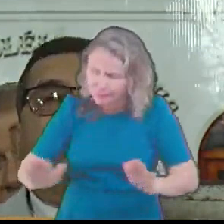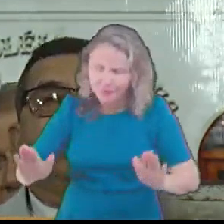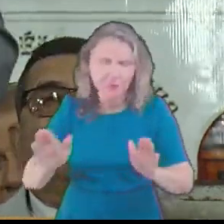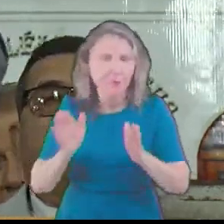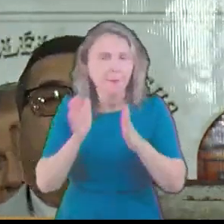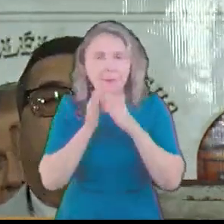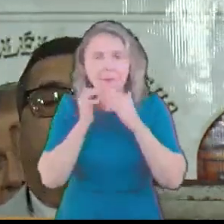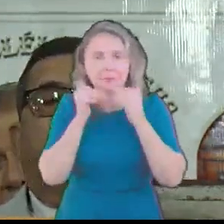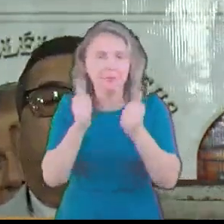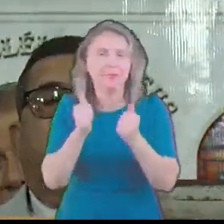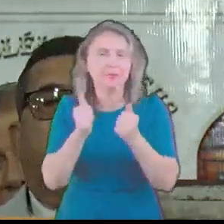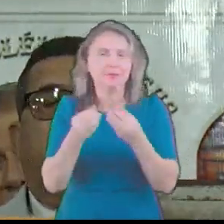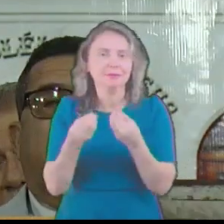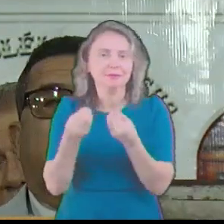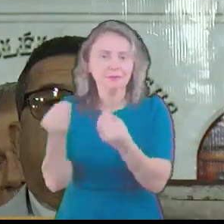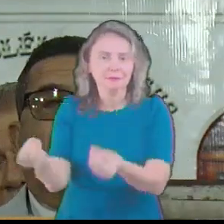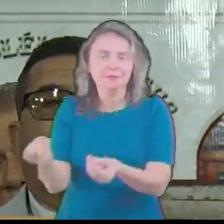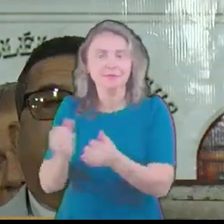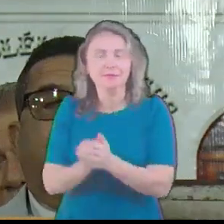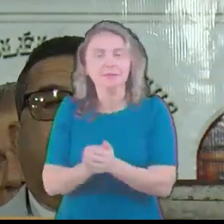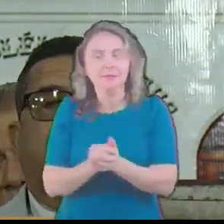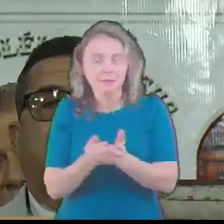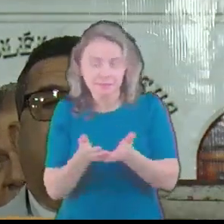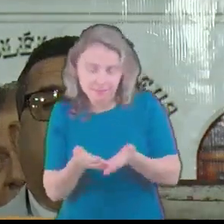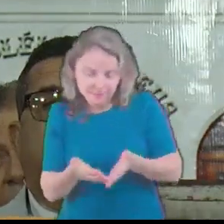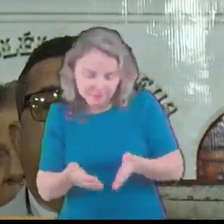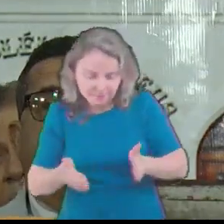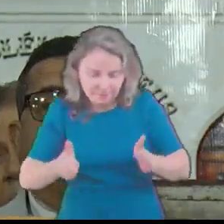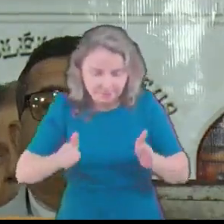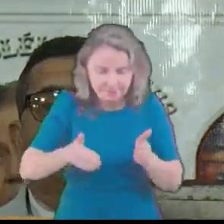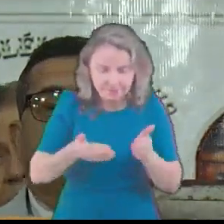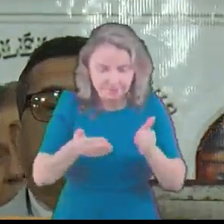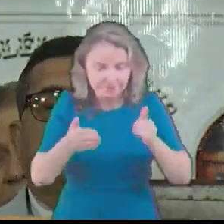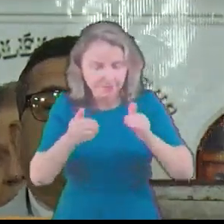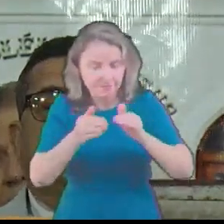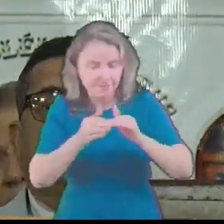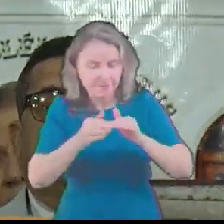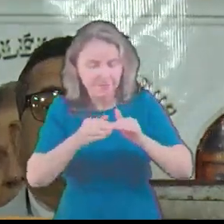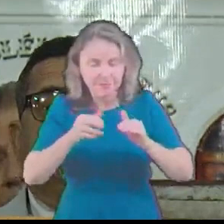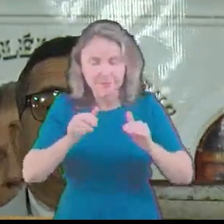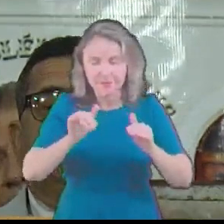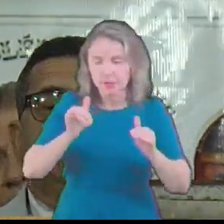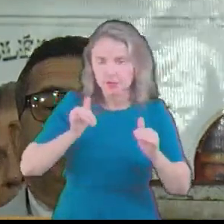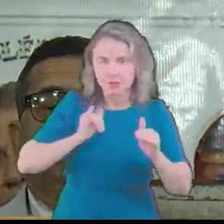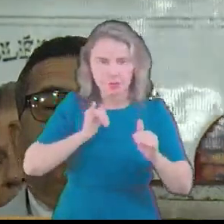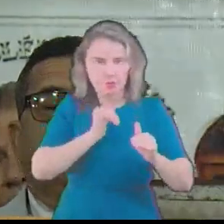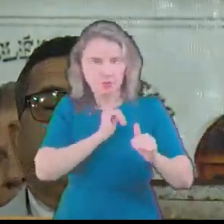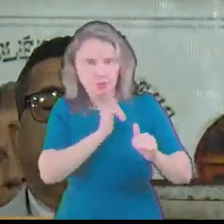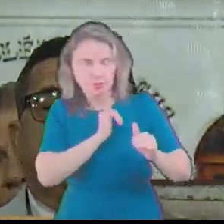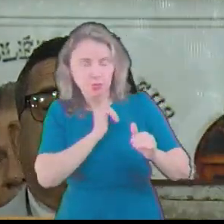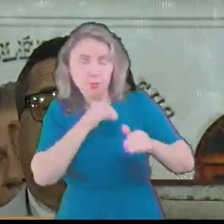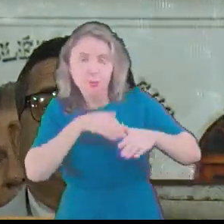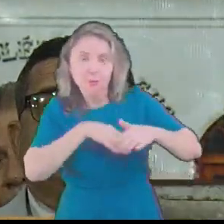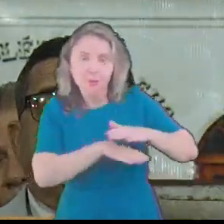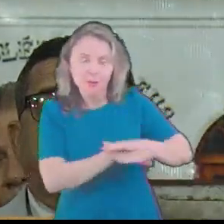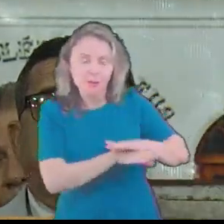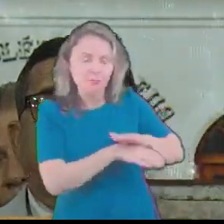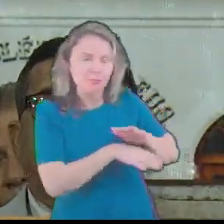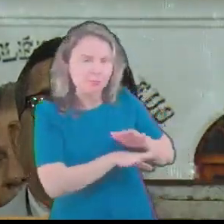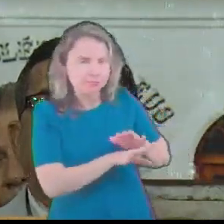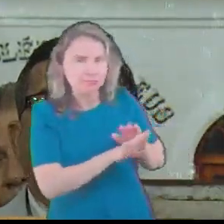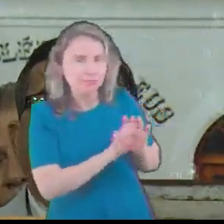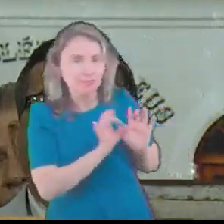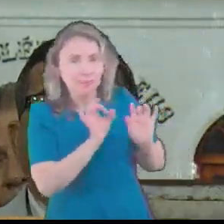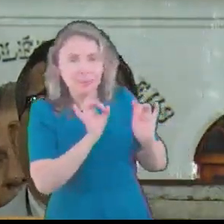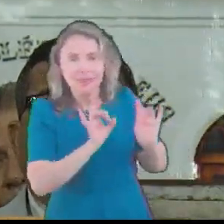guardou aquele frasco de nardo para uma situação especial, para um casamento, para